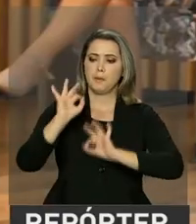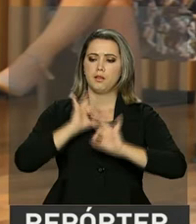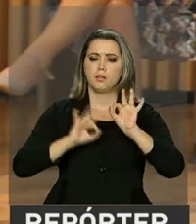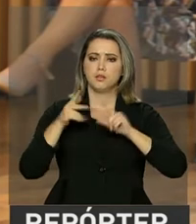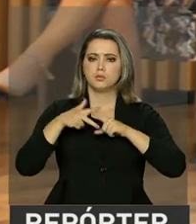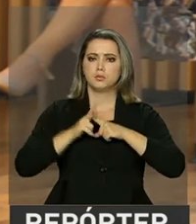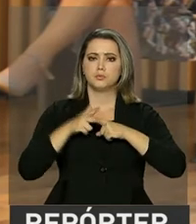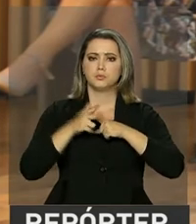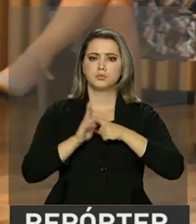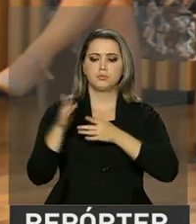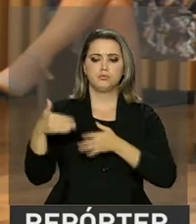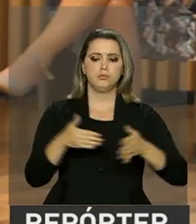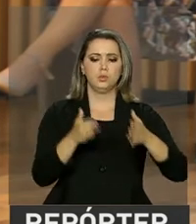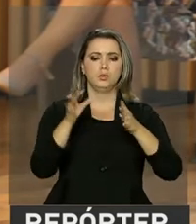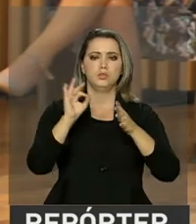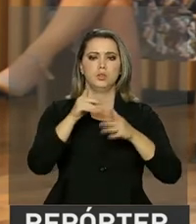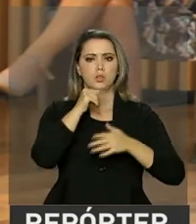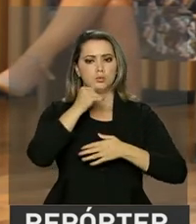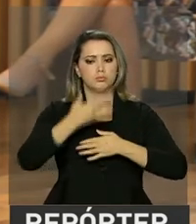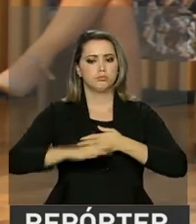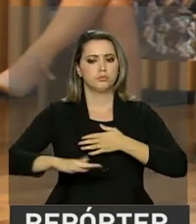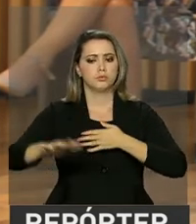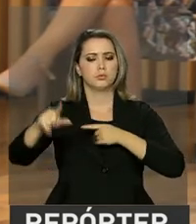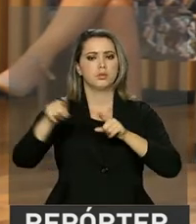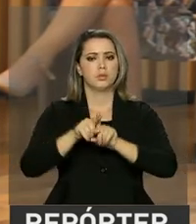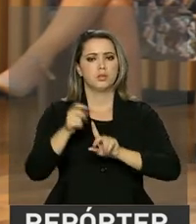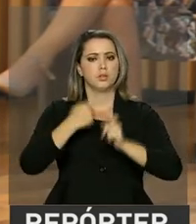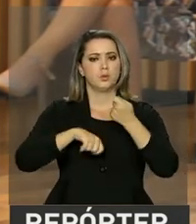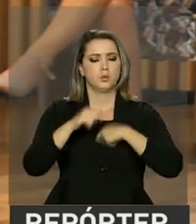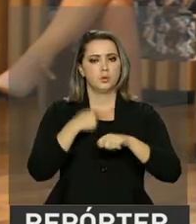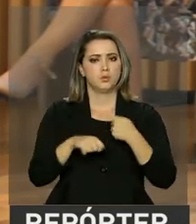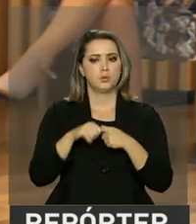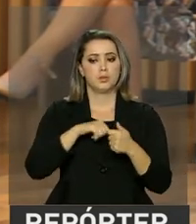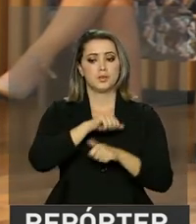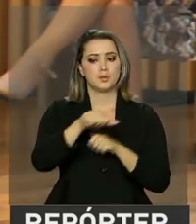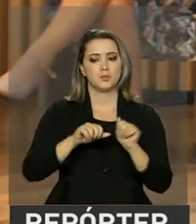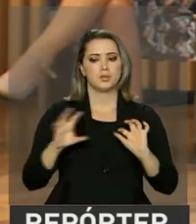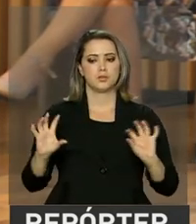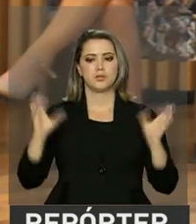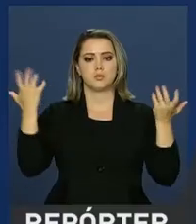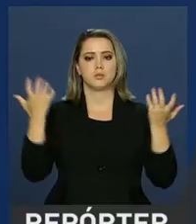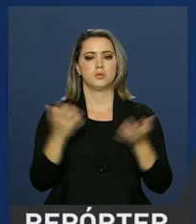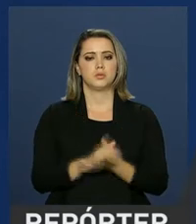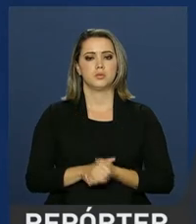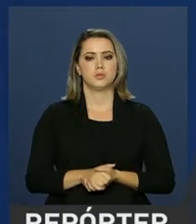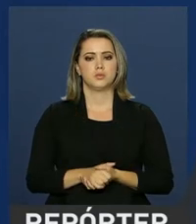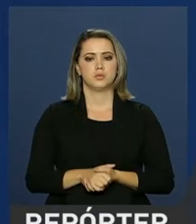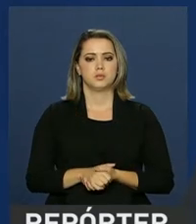traçados urbanos e o desenvolvimento econômico às mudanças climáticas